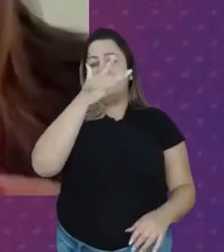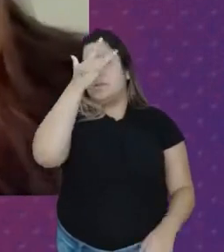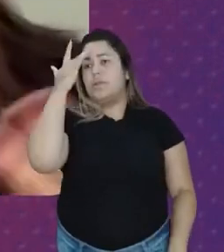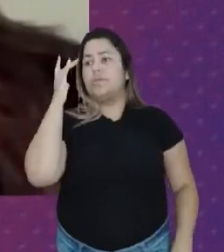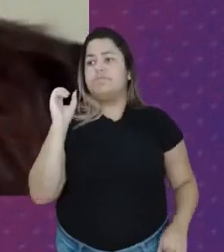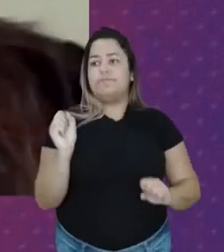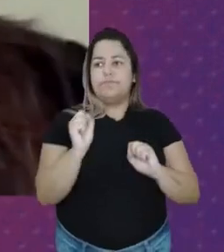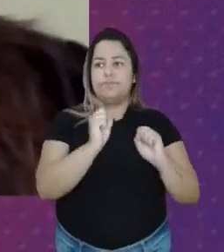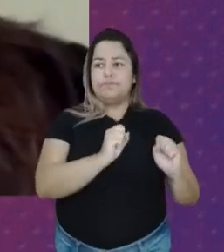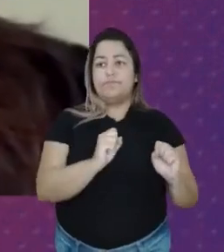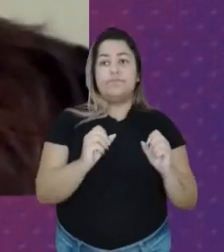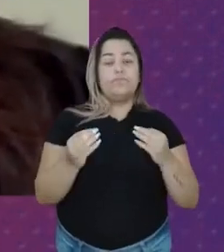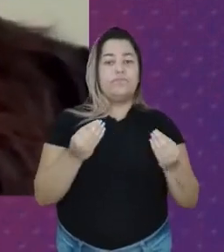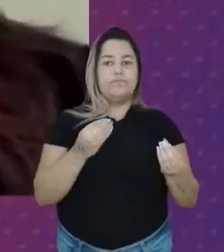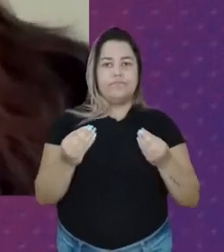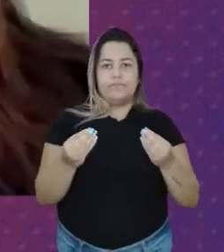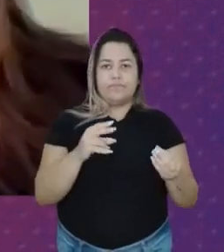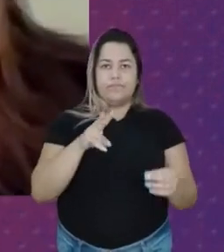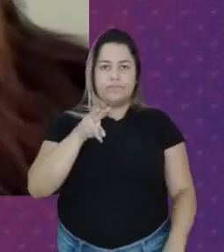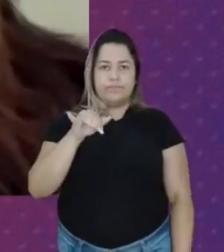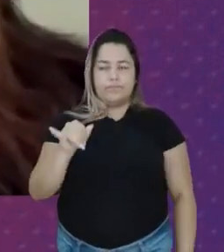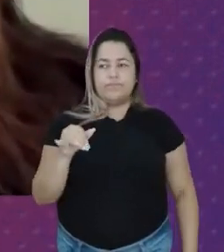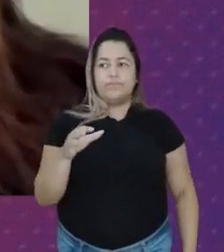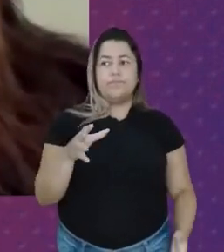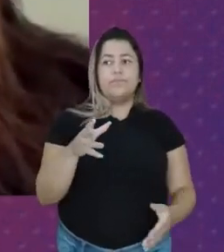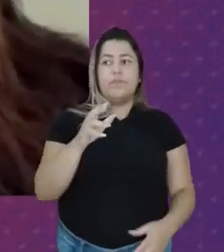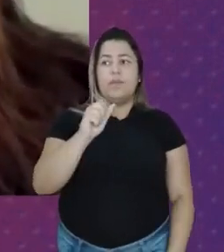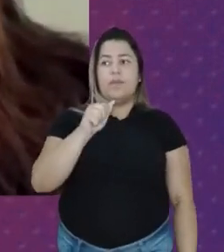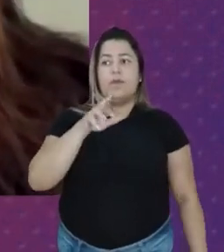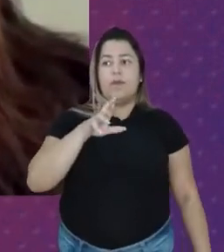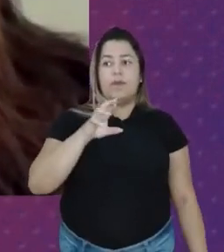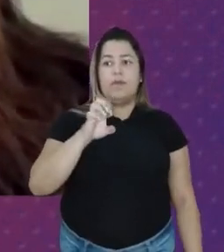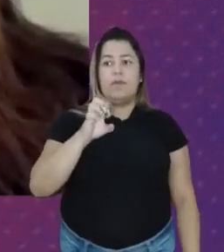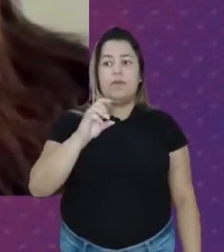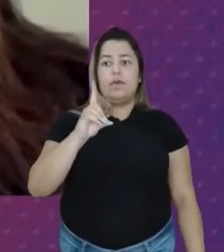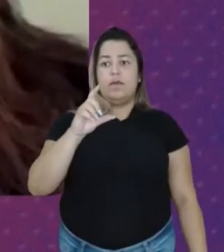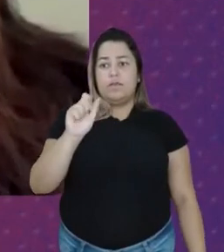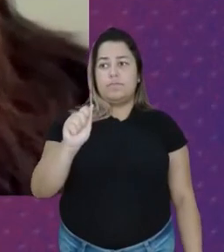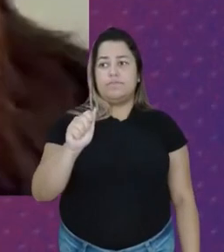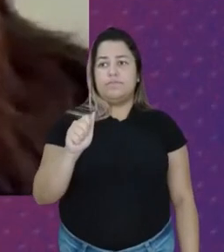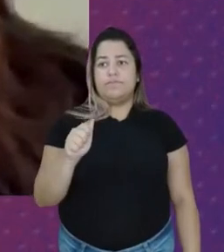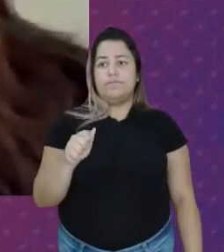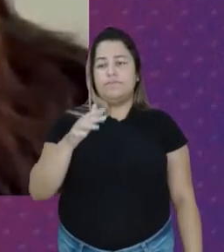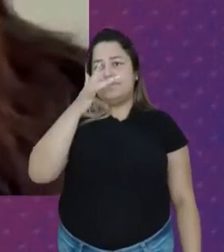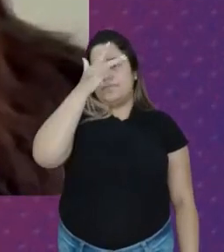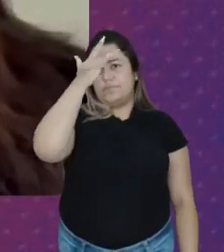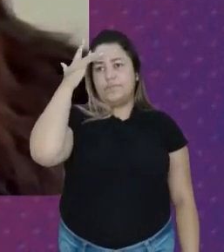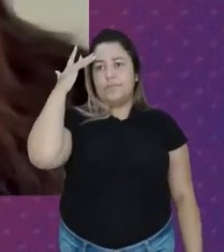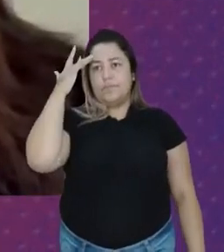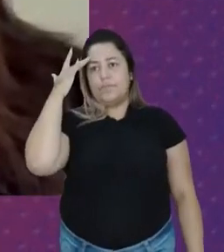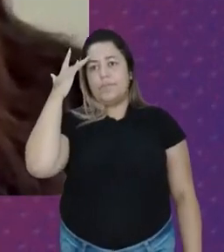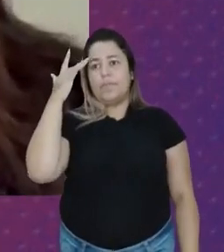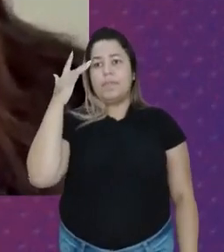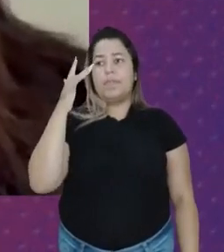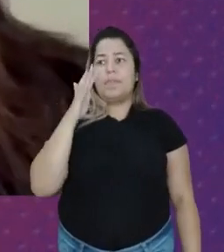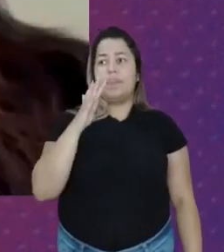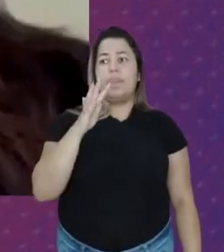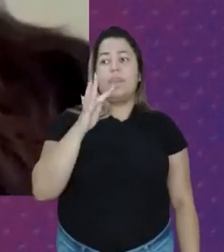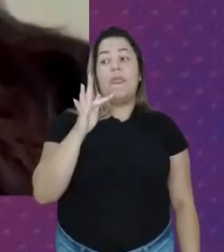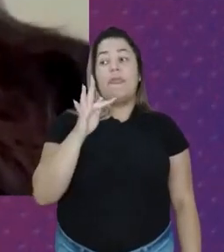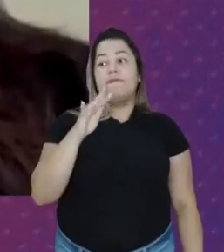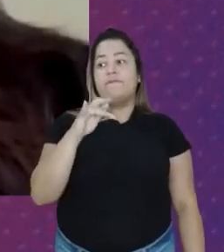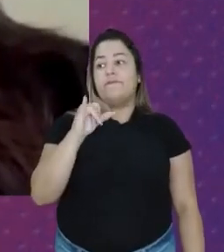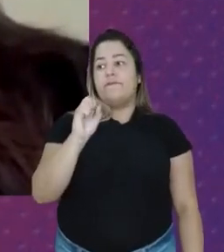vai arrecadar recursos para a sua campanha? Você pode arrecadar de pessoas físicas, então somente pessoas físicas